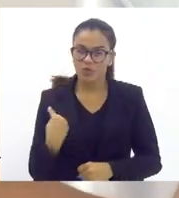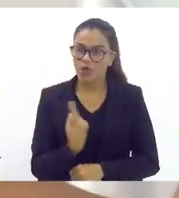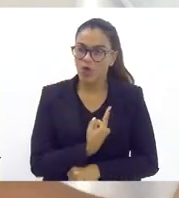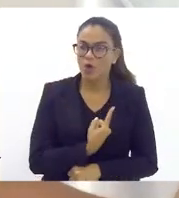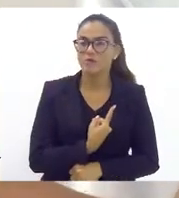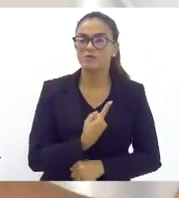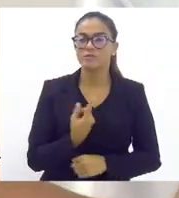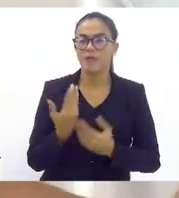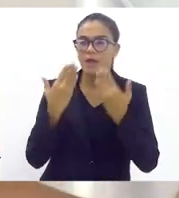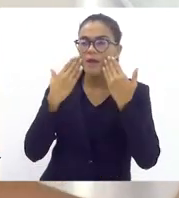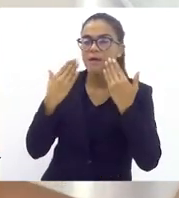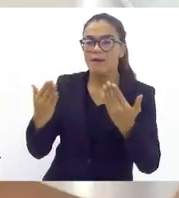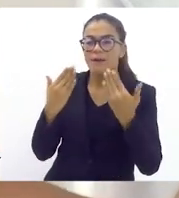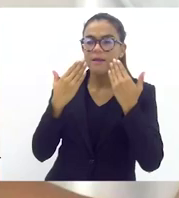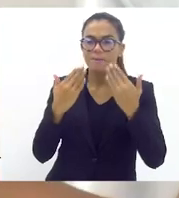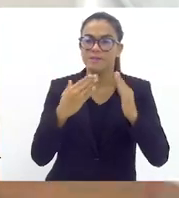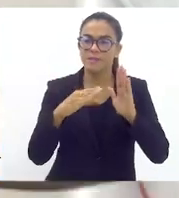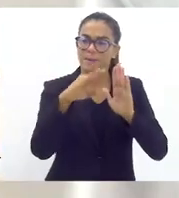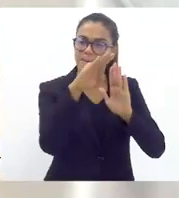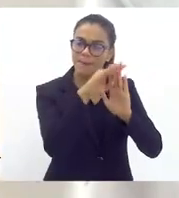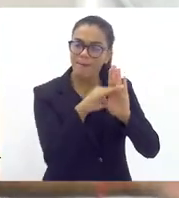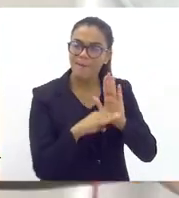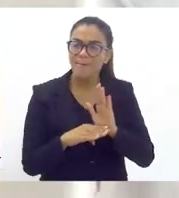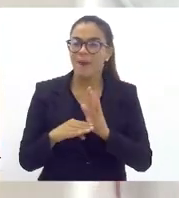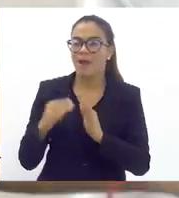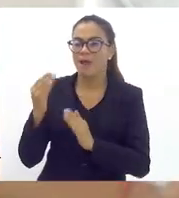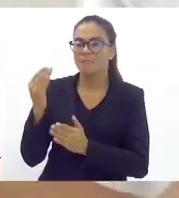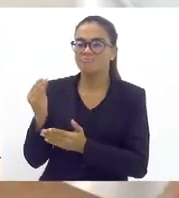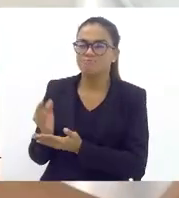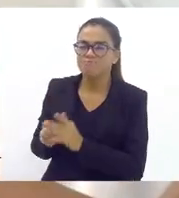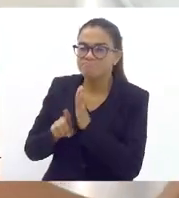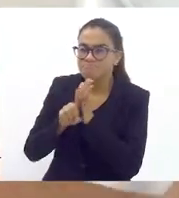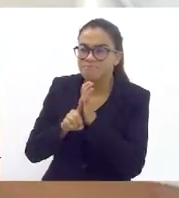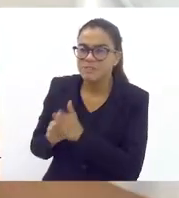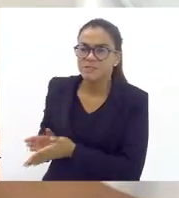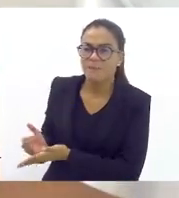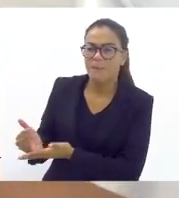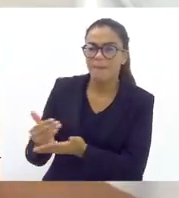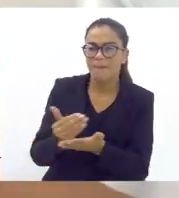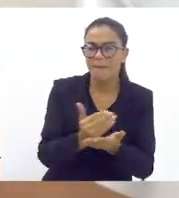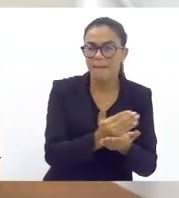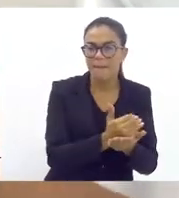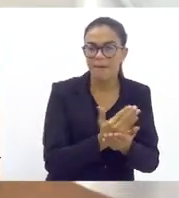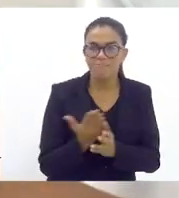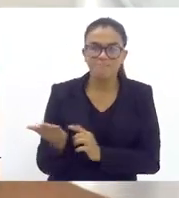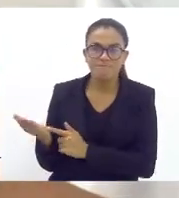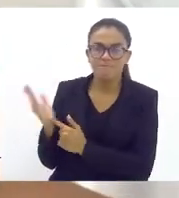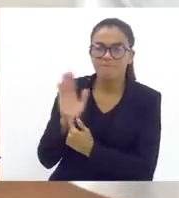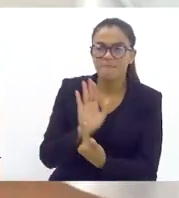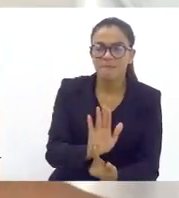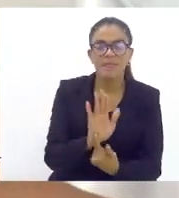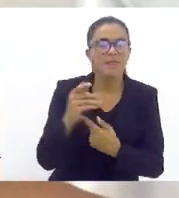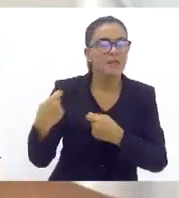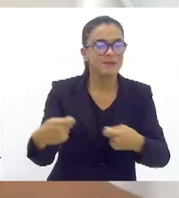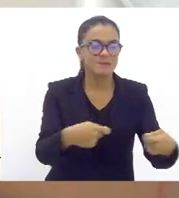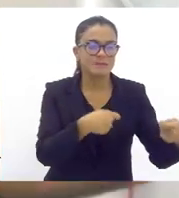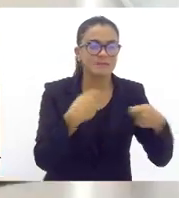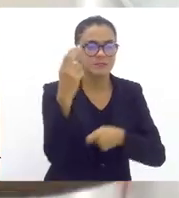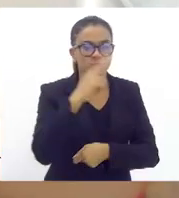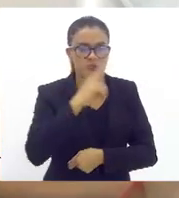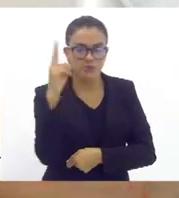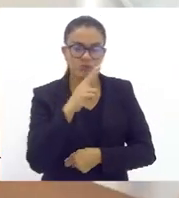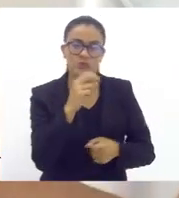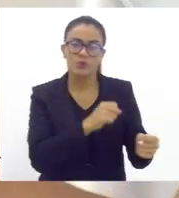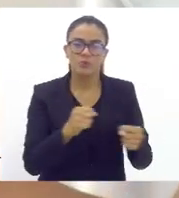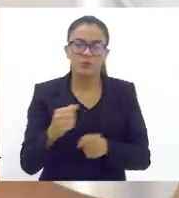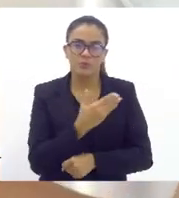em apresentar esses dados, né, que demonstram a necessidade e, de certa forma, a urgência da necessidade do poder público